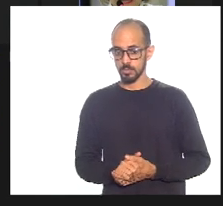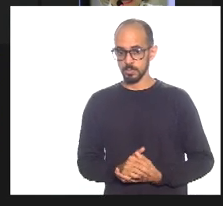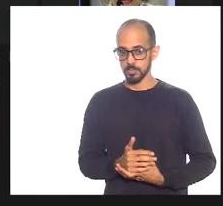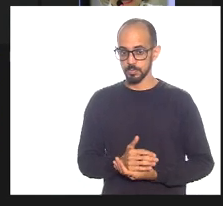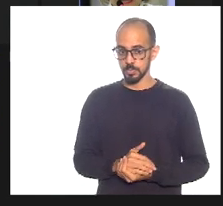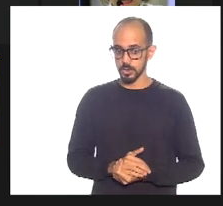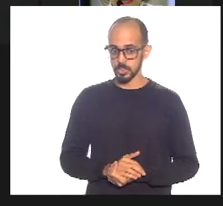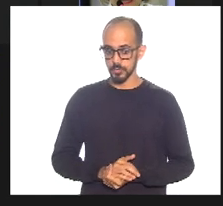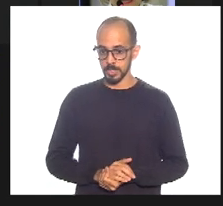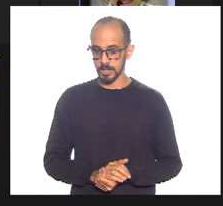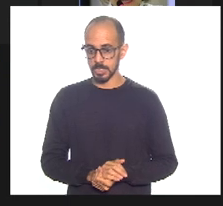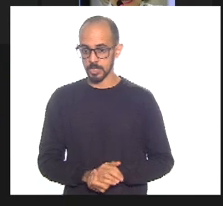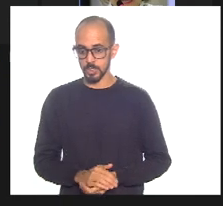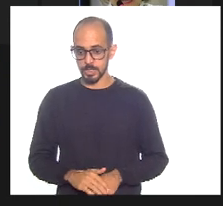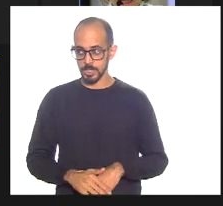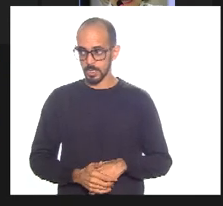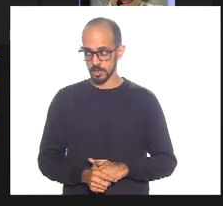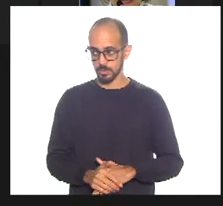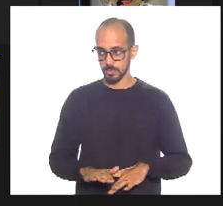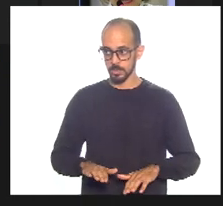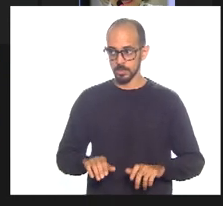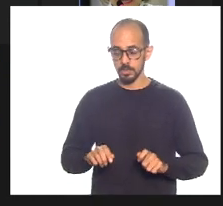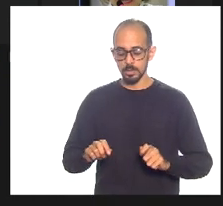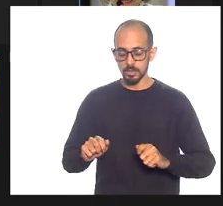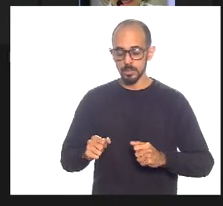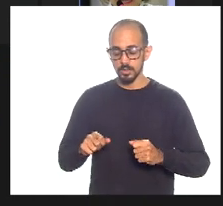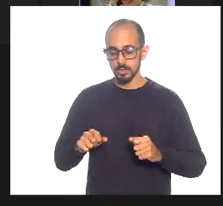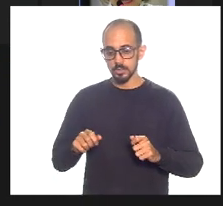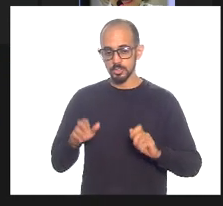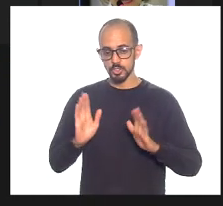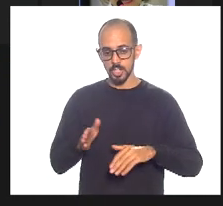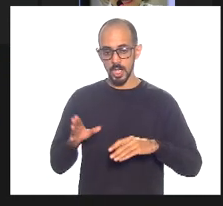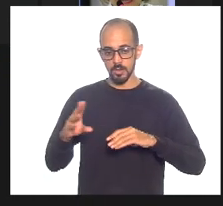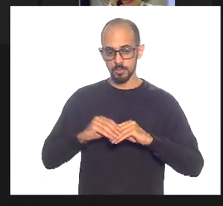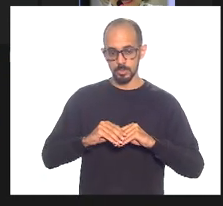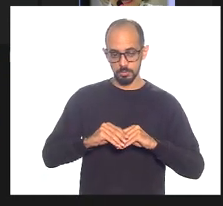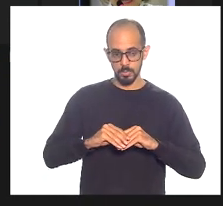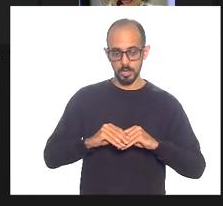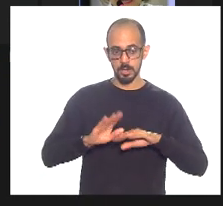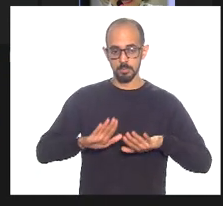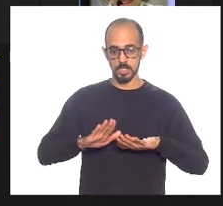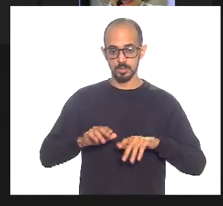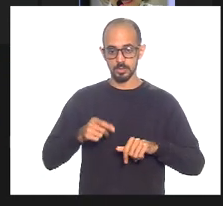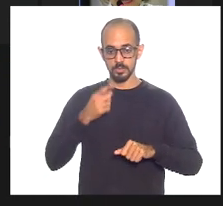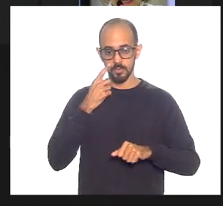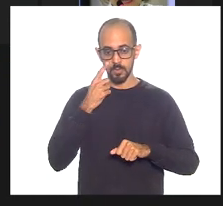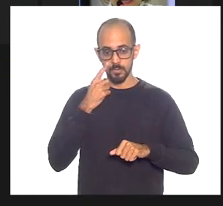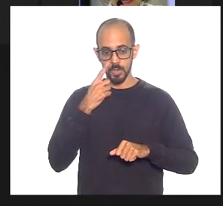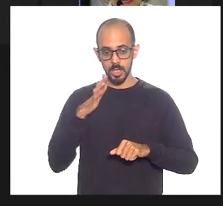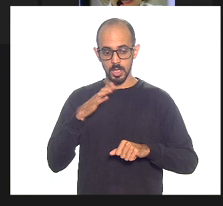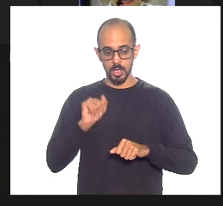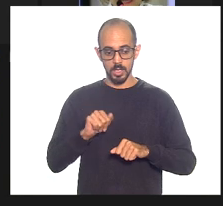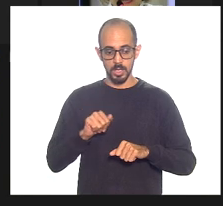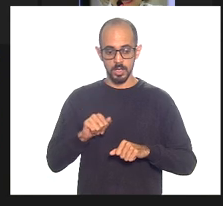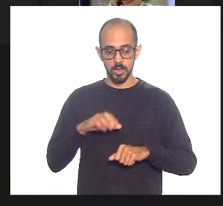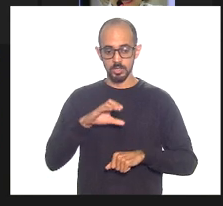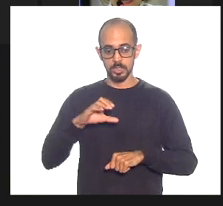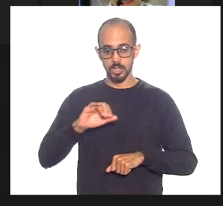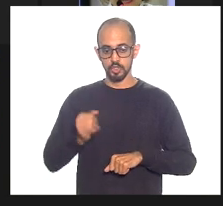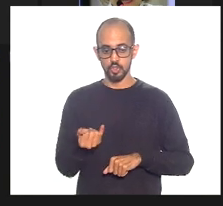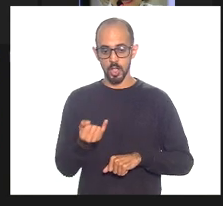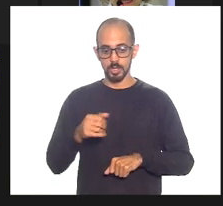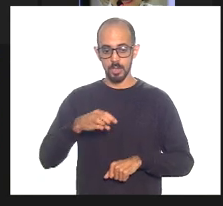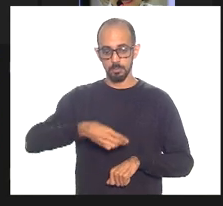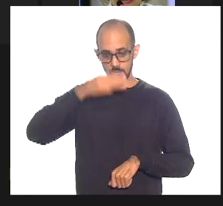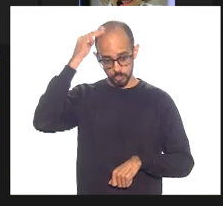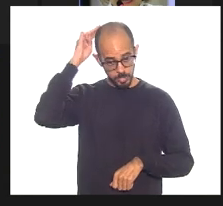Sobre o projeto. É, nós estamos ainda em discussão, o projeto já recebeu emendas, mas está em discussão. Então, vamos lá. Para emitir parecer pela Comissão de Constituição e Justiça, deputado